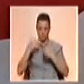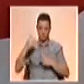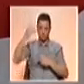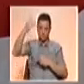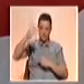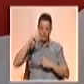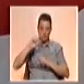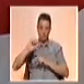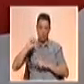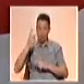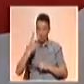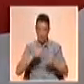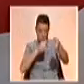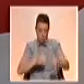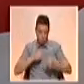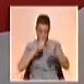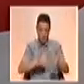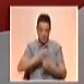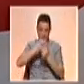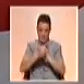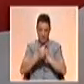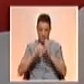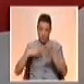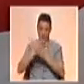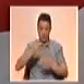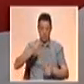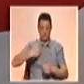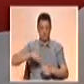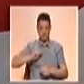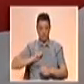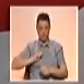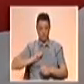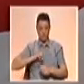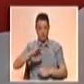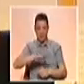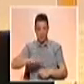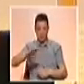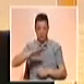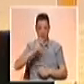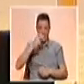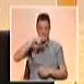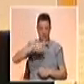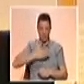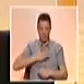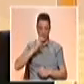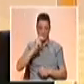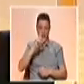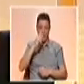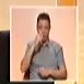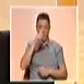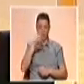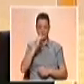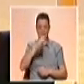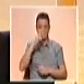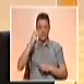que ter outras culturas adaptadas. Eu dou o exemplo de Espanha, porque Espanha, nomeadamente na zona da Andaluzia, tem feito uma